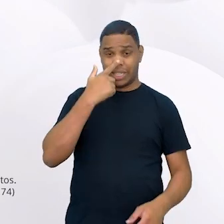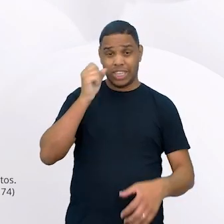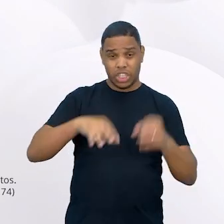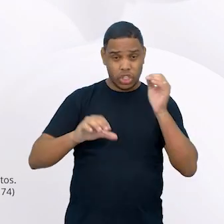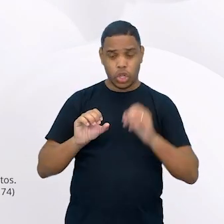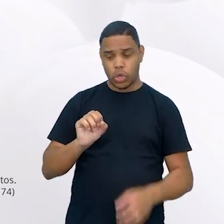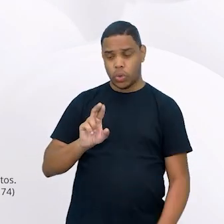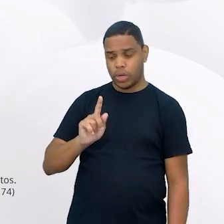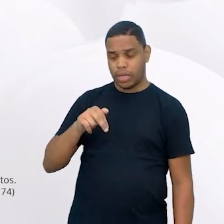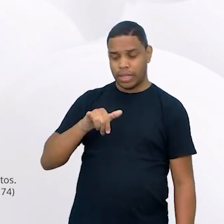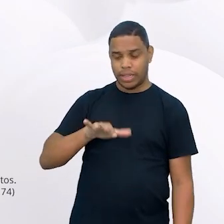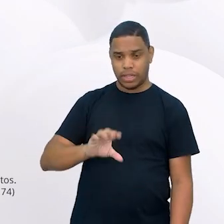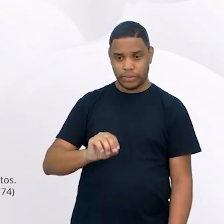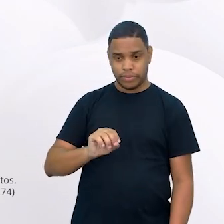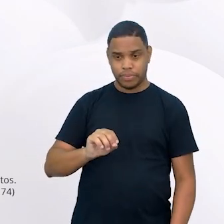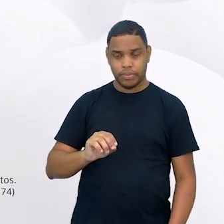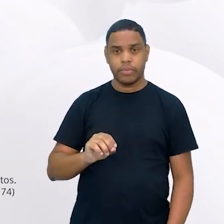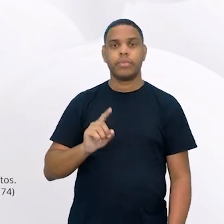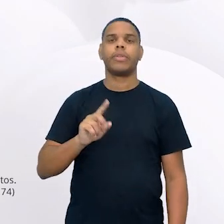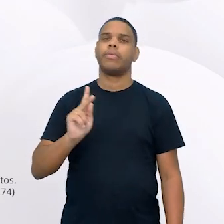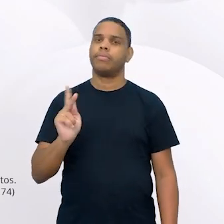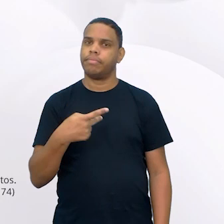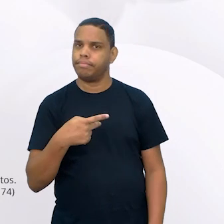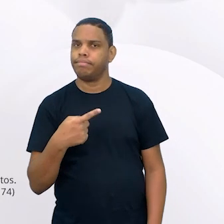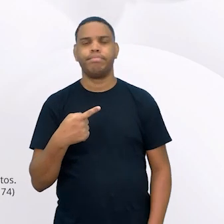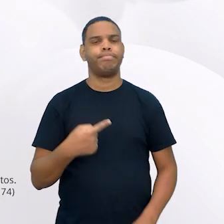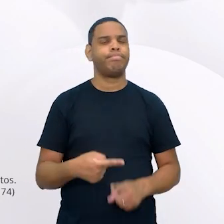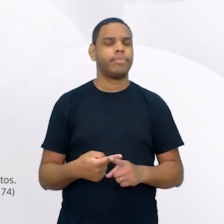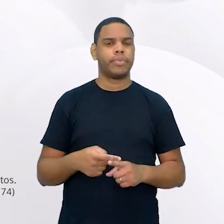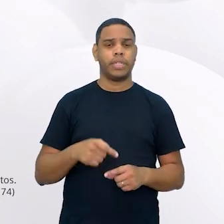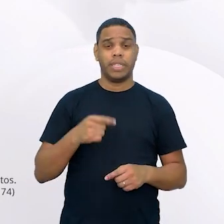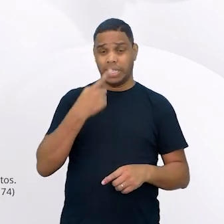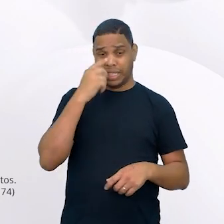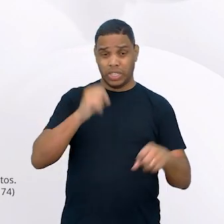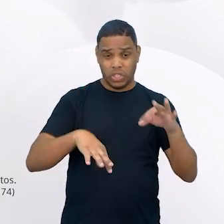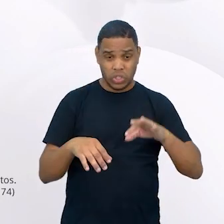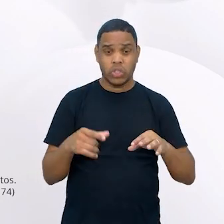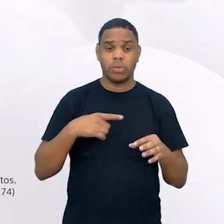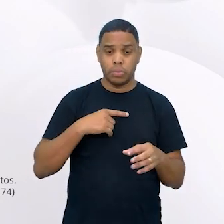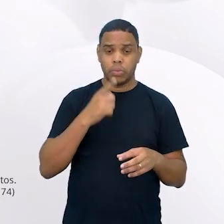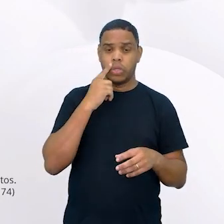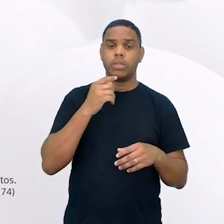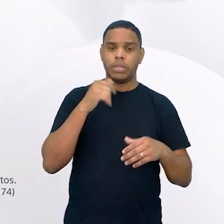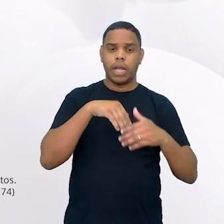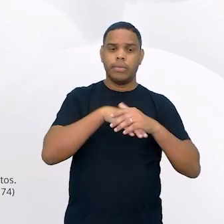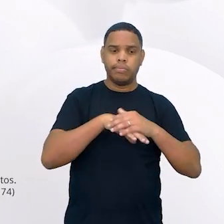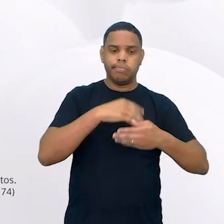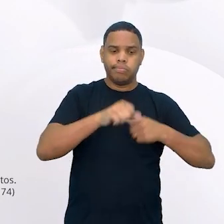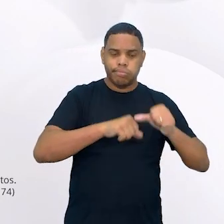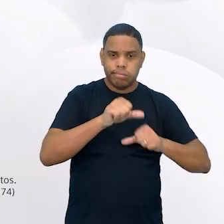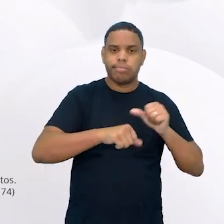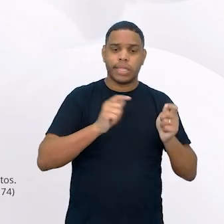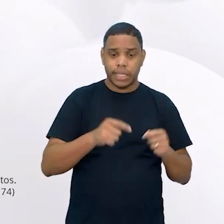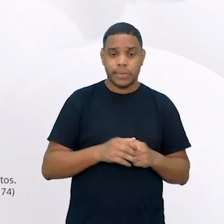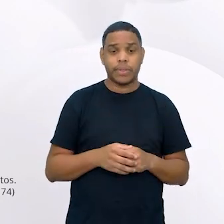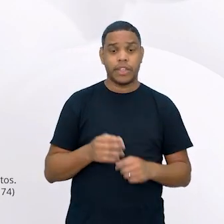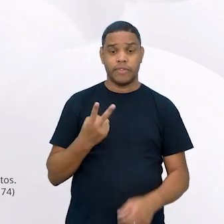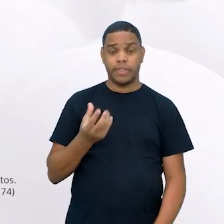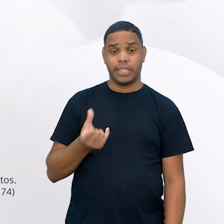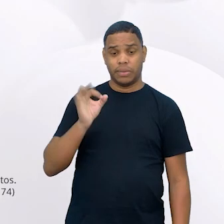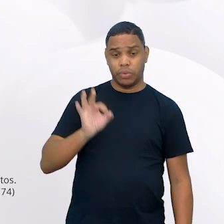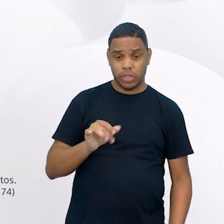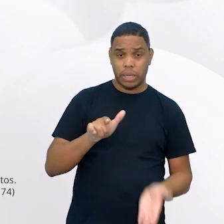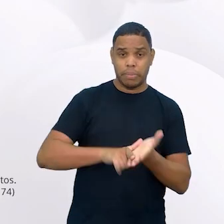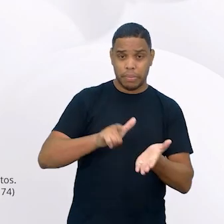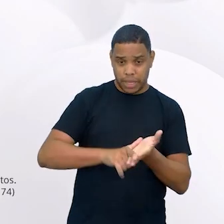orgânico. Que já é um erro, né? Porque o lixo orgânico, teoricamente, ele pode ser compostado, ele pode ser reprocessado. 26%